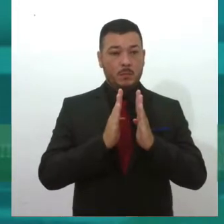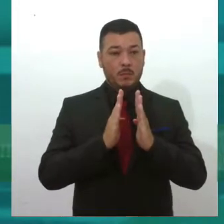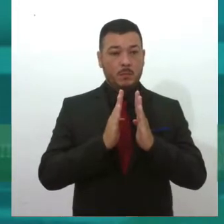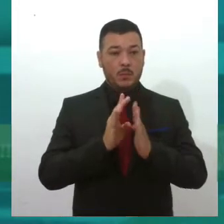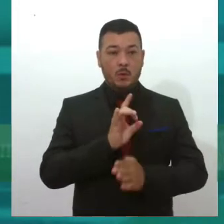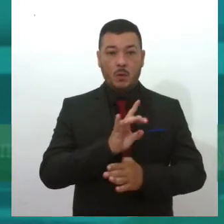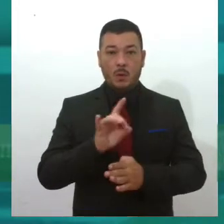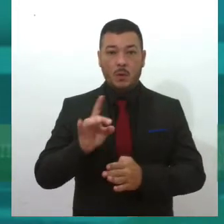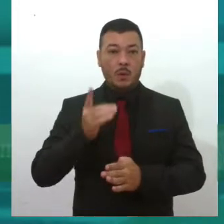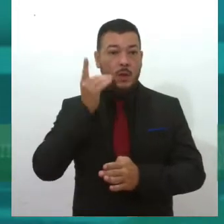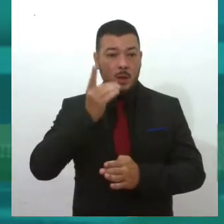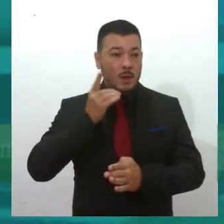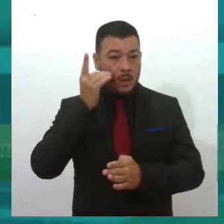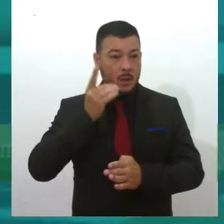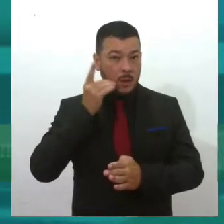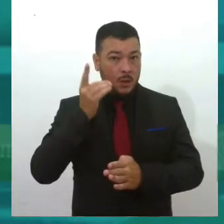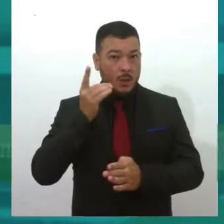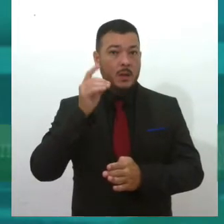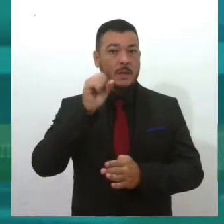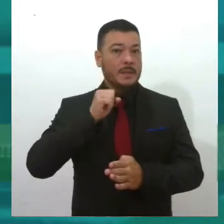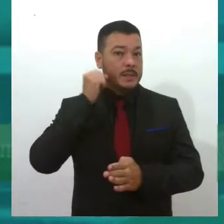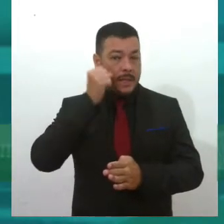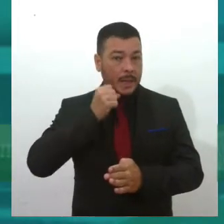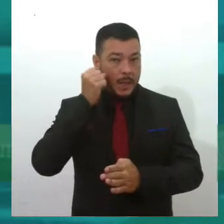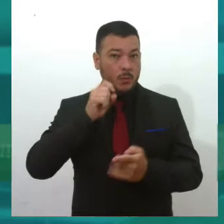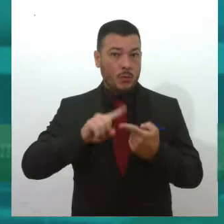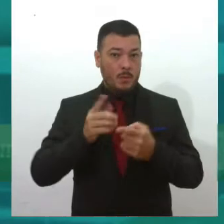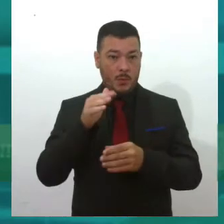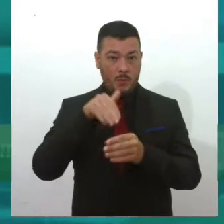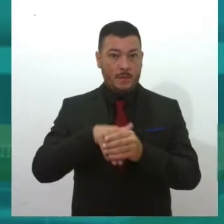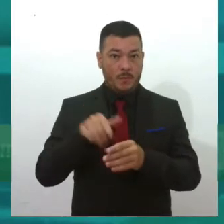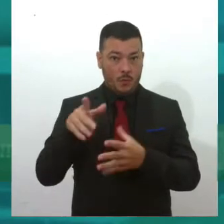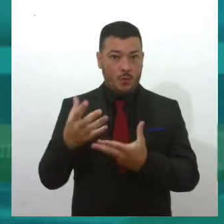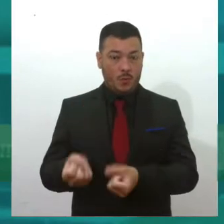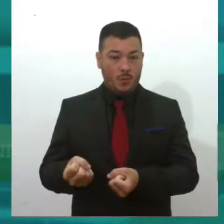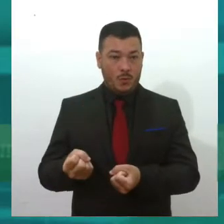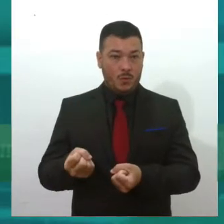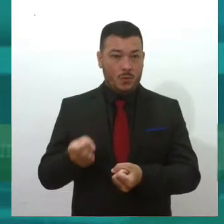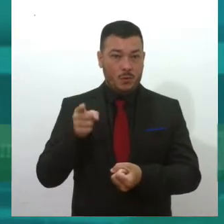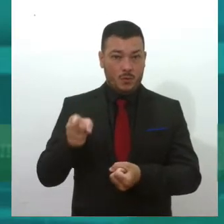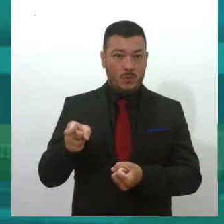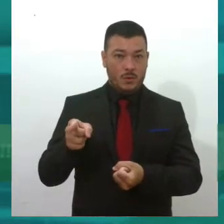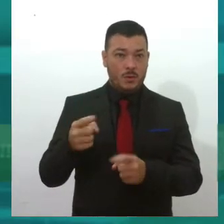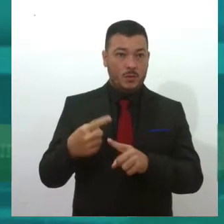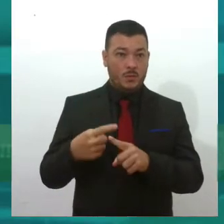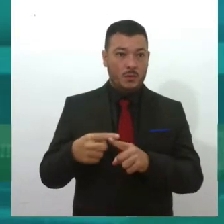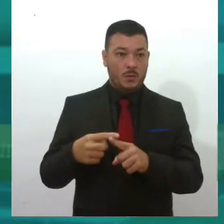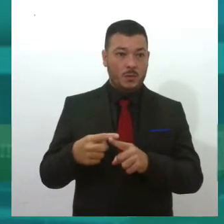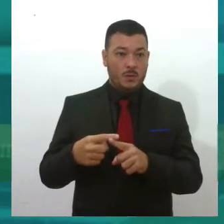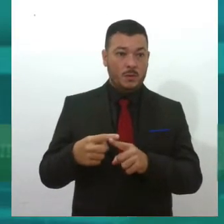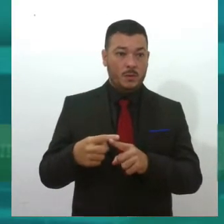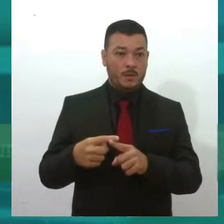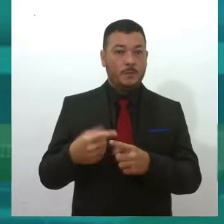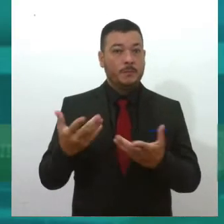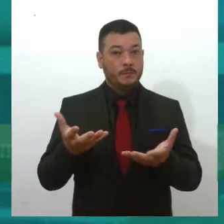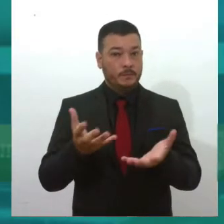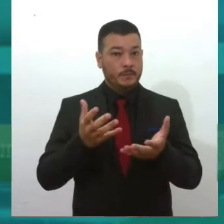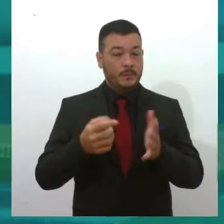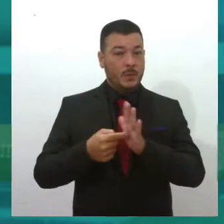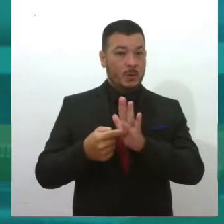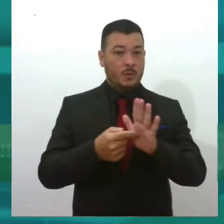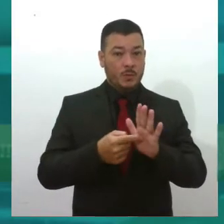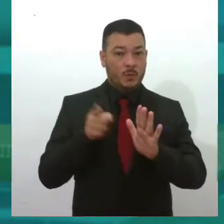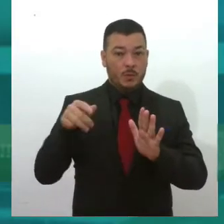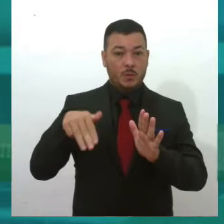cada deputado e cada senador que votou a favor disto, porque é importante salientar aqui, e o